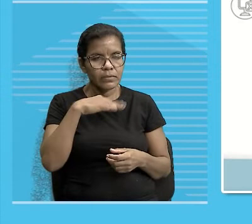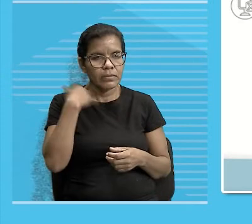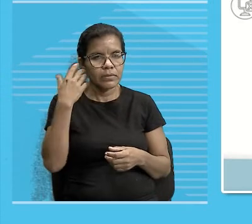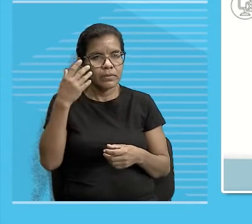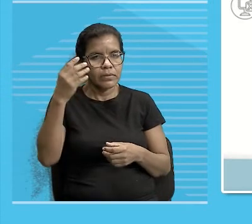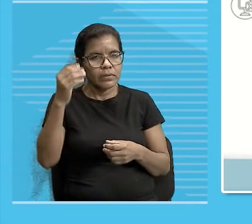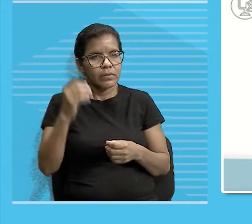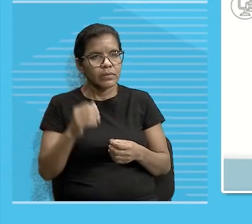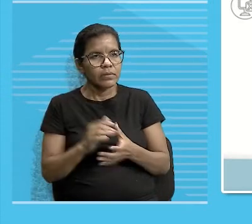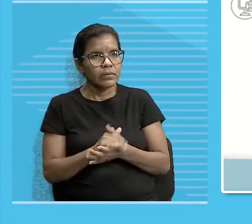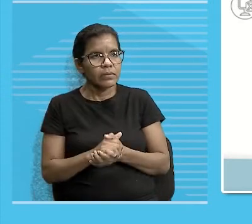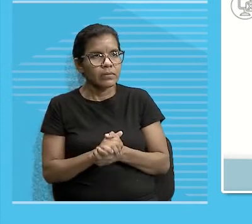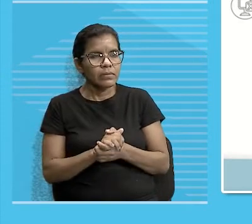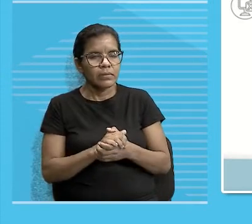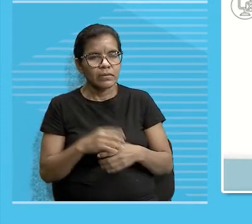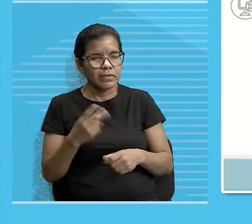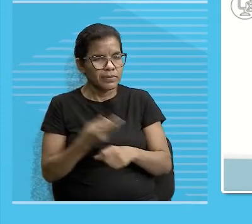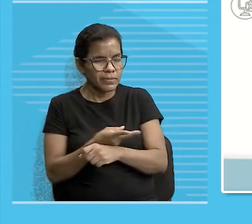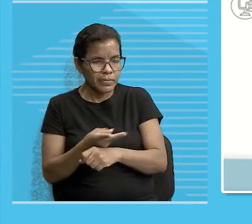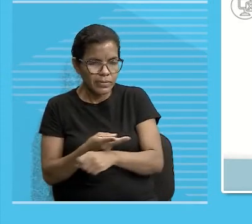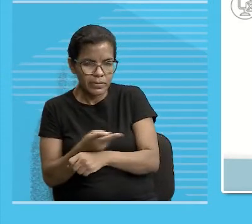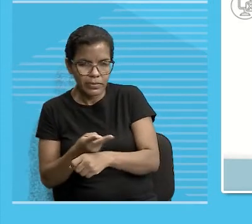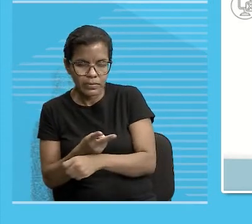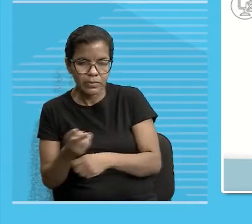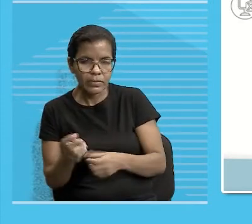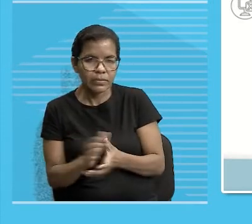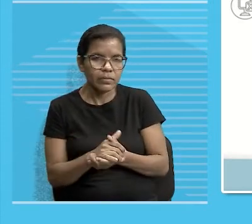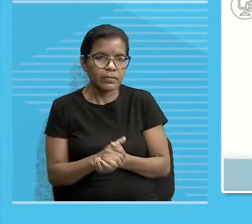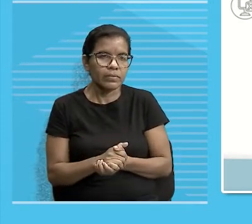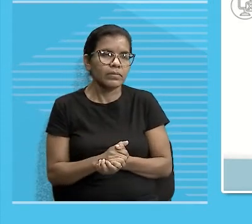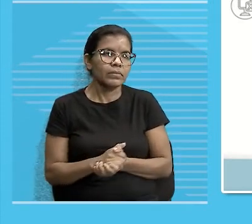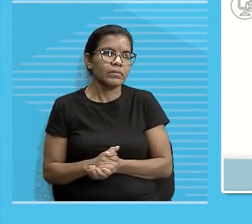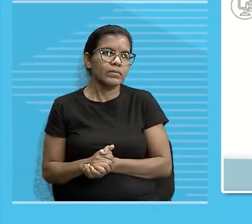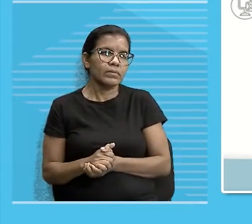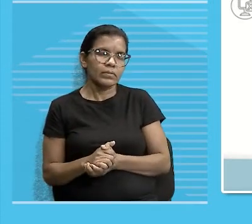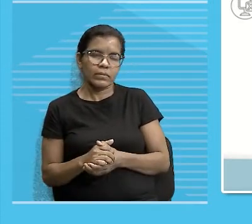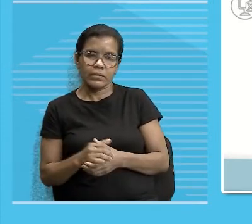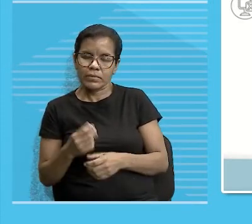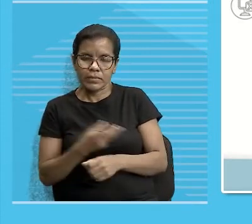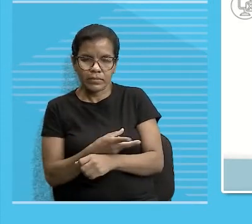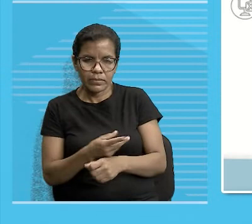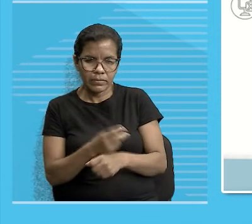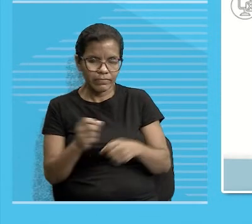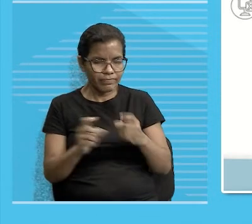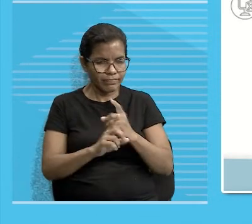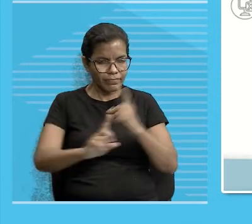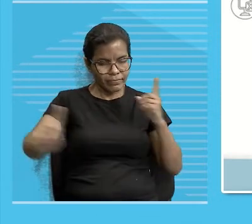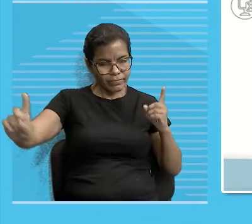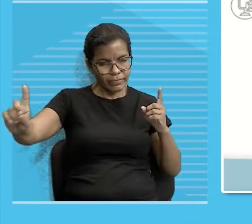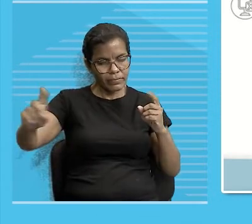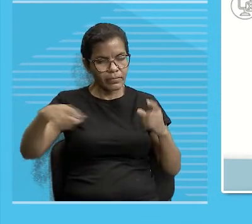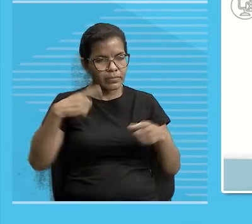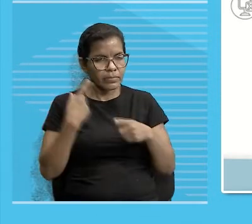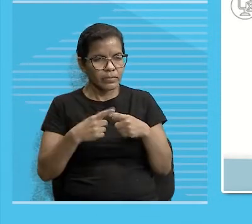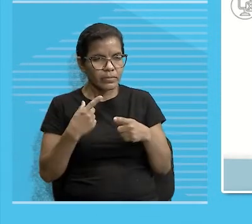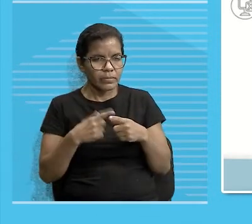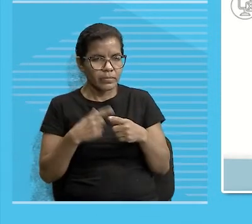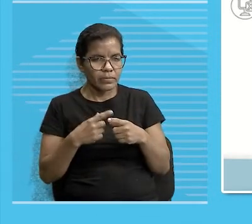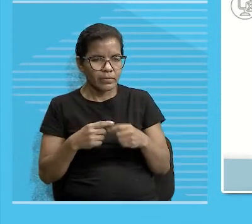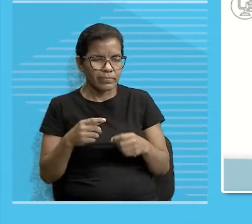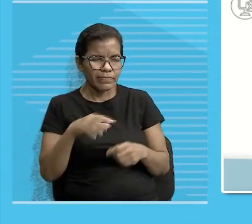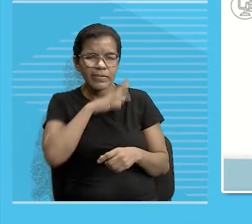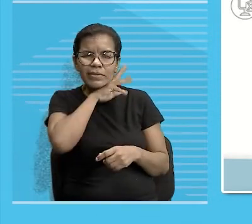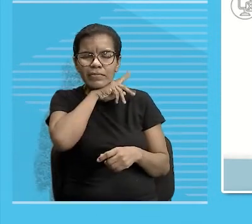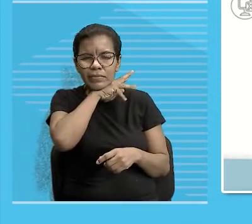nunca procure, se alguém, vê isso, isso aqui, é isso, aquilo, não, procure se afastar, porque literalmente faz